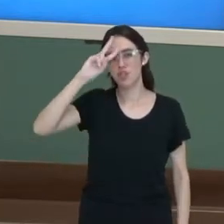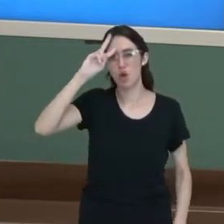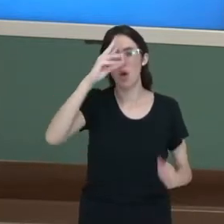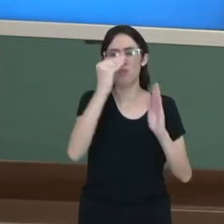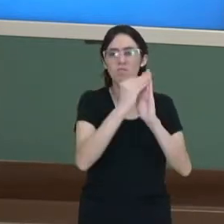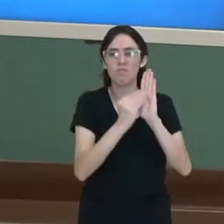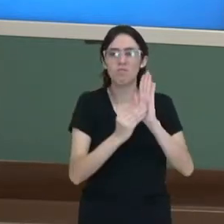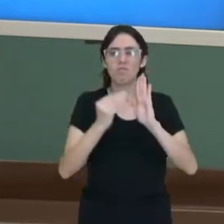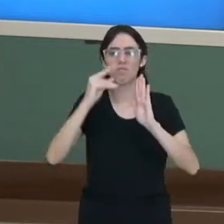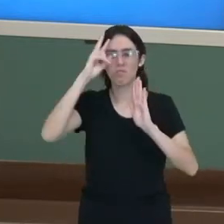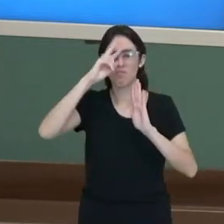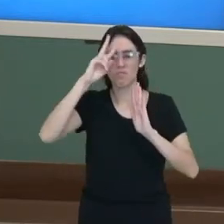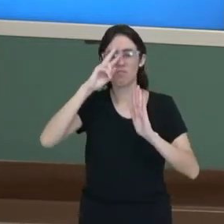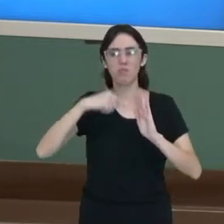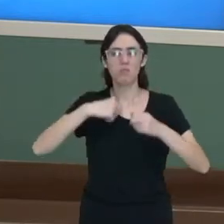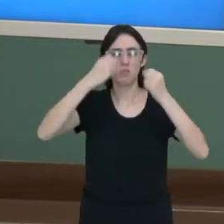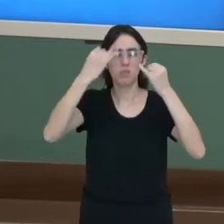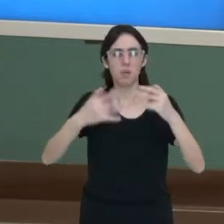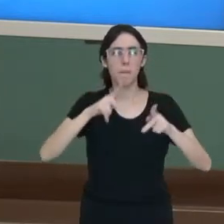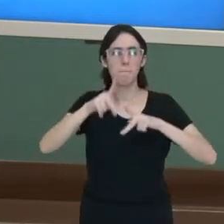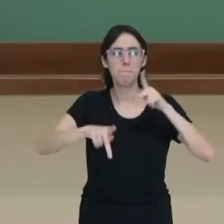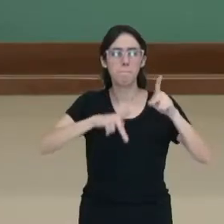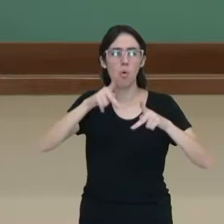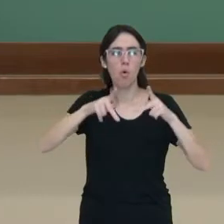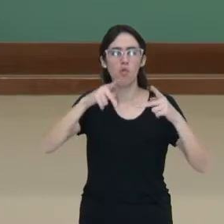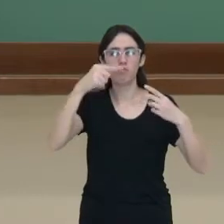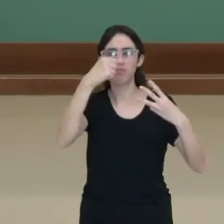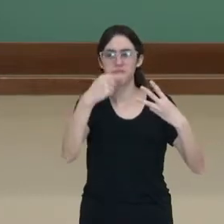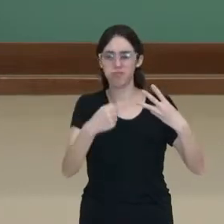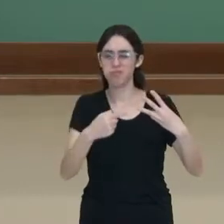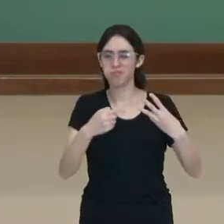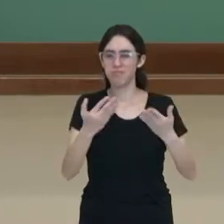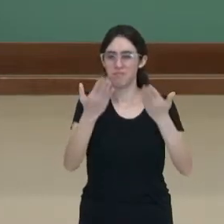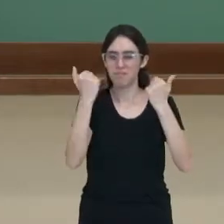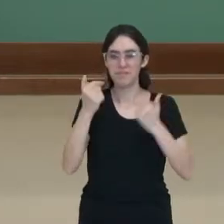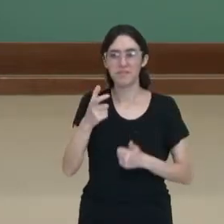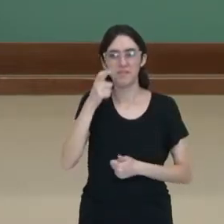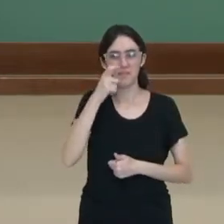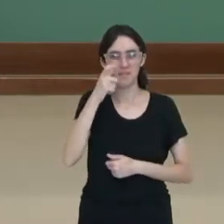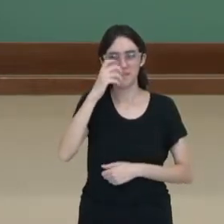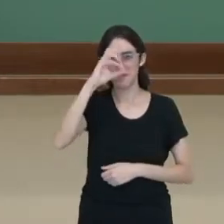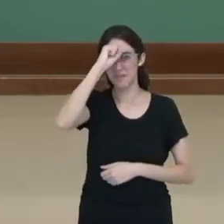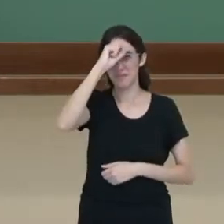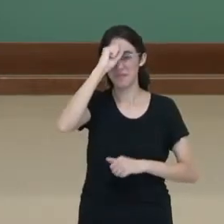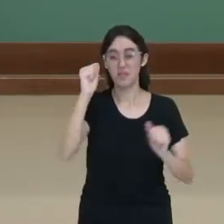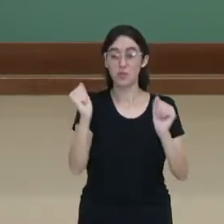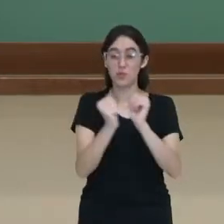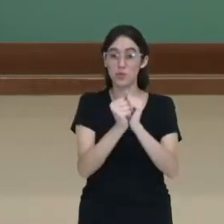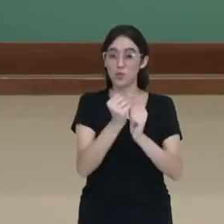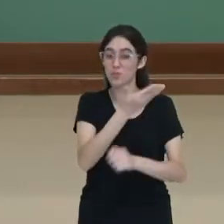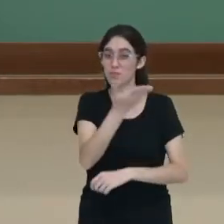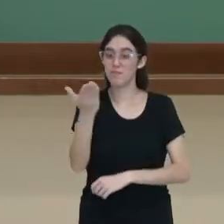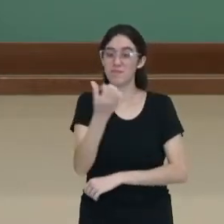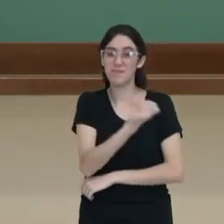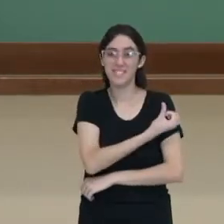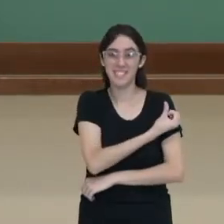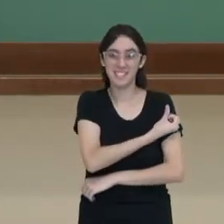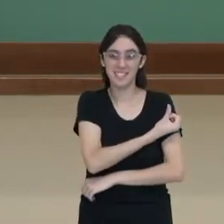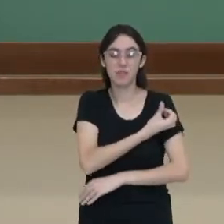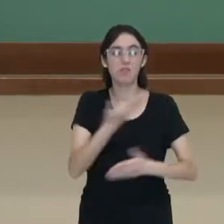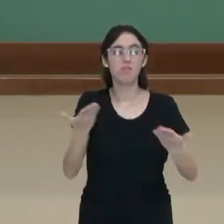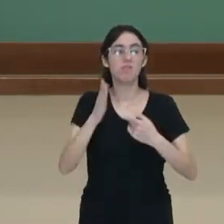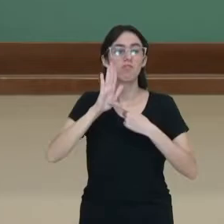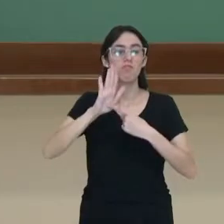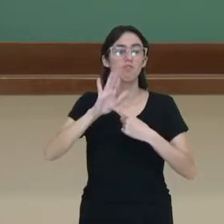os germanos e os muçulmanos. Bora lá? Embarque nessa aventura, vamos juntos, galerinha do sexto ano. Vou apresentar para